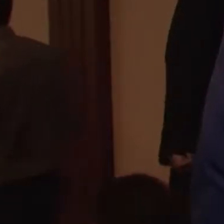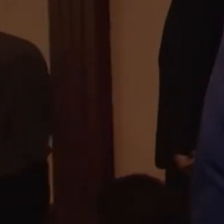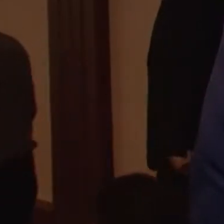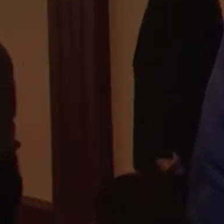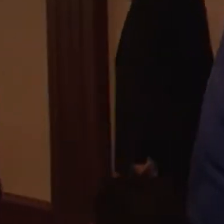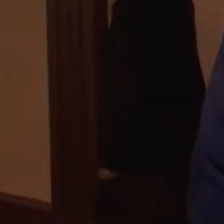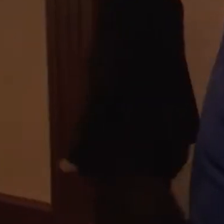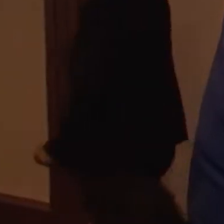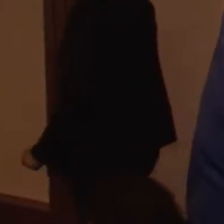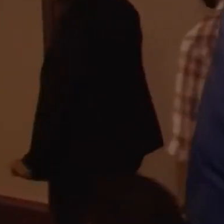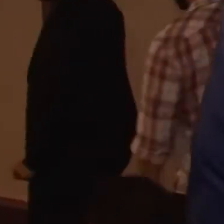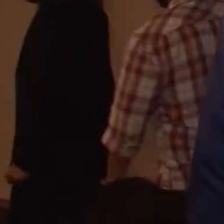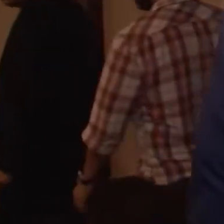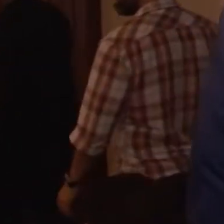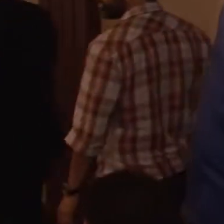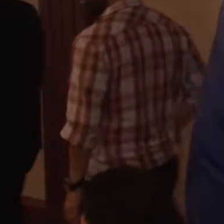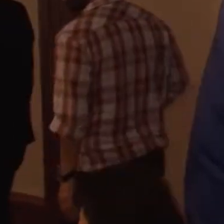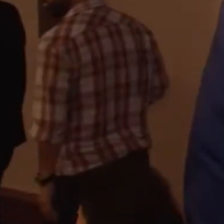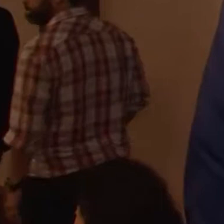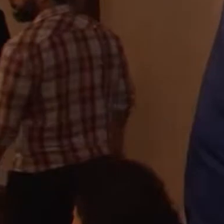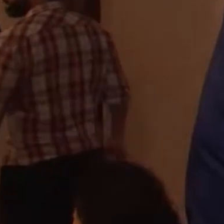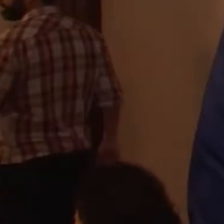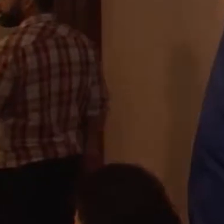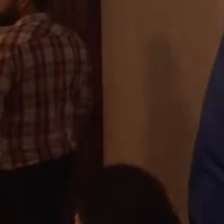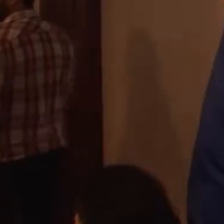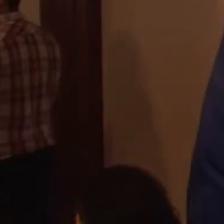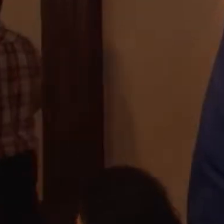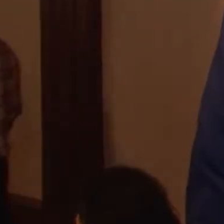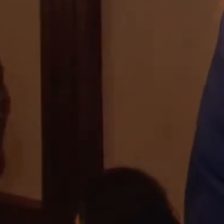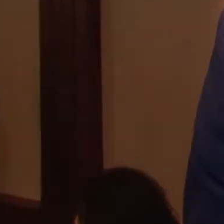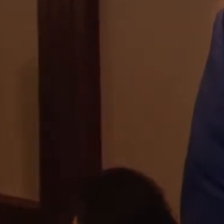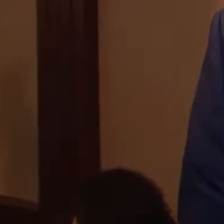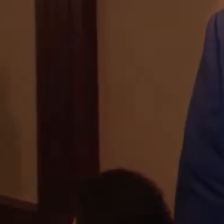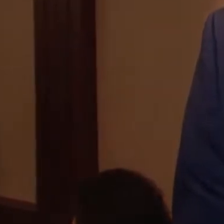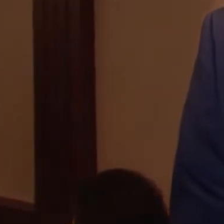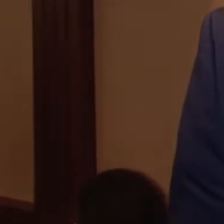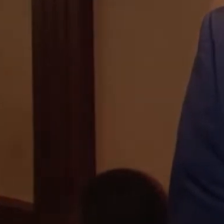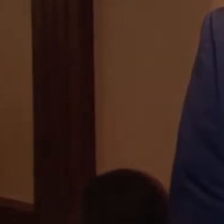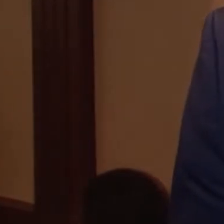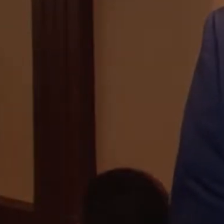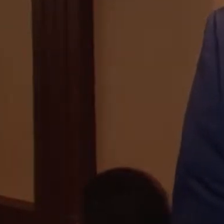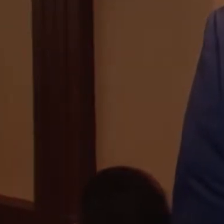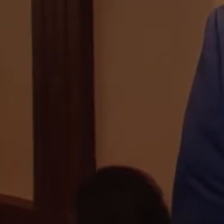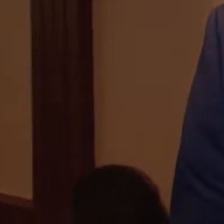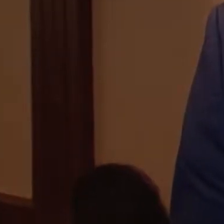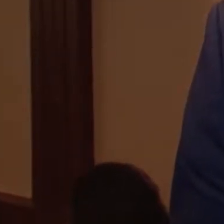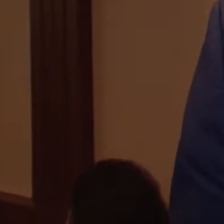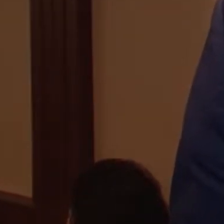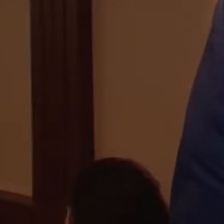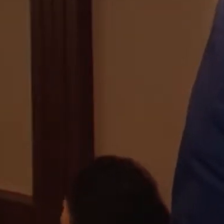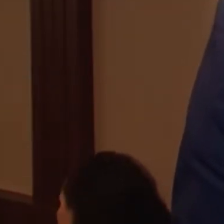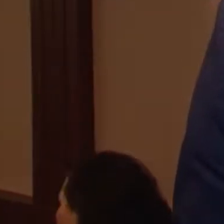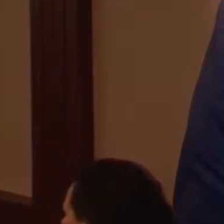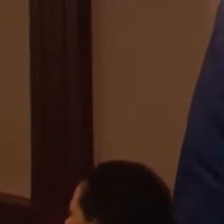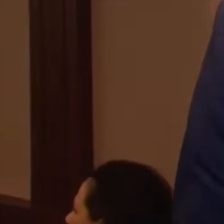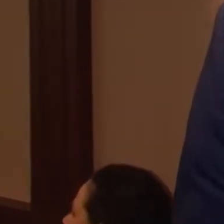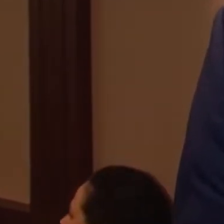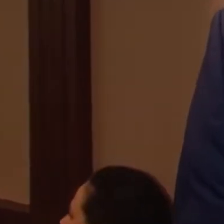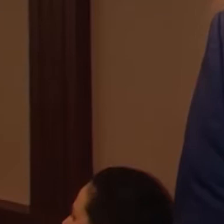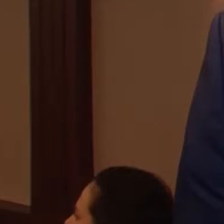impacto no dia a dia do nosso povo. É importante também dizer que, além deste livro que trata do ambiente